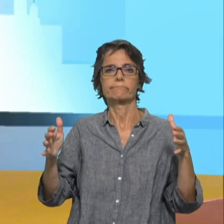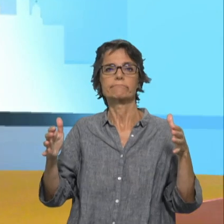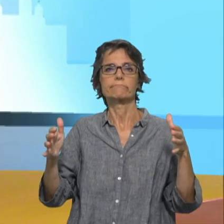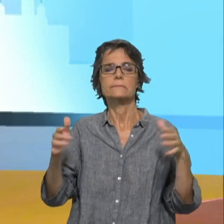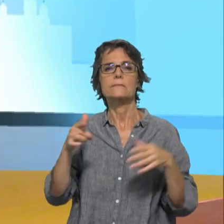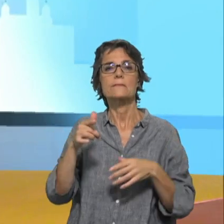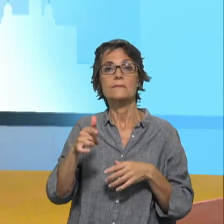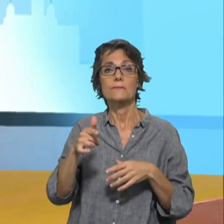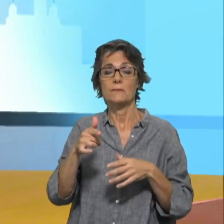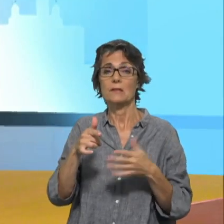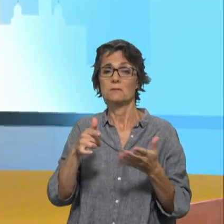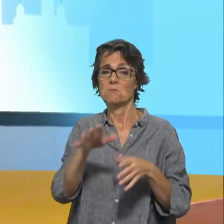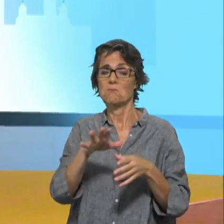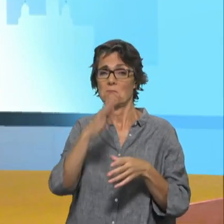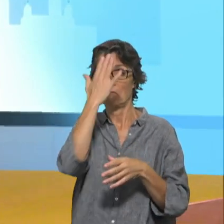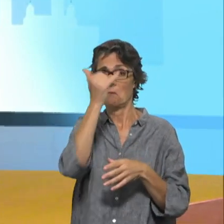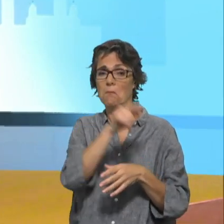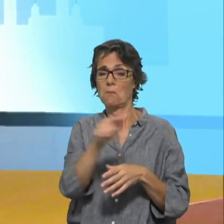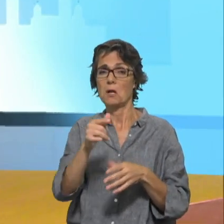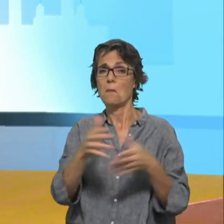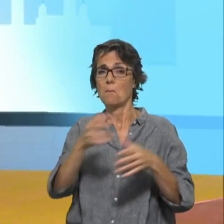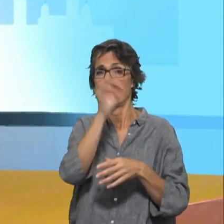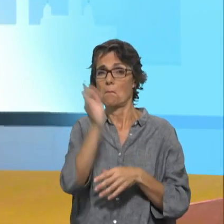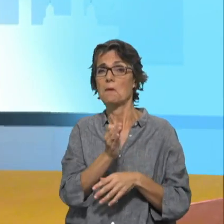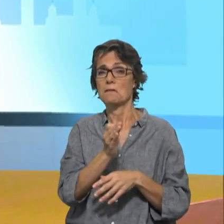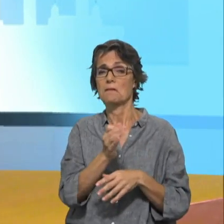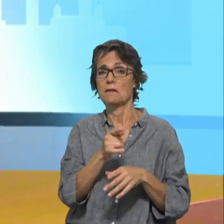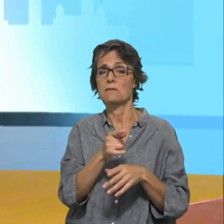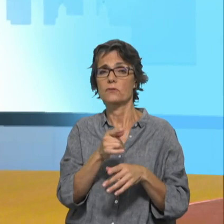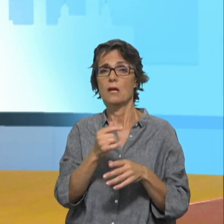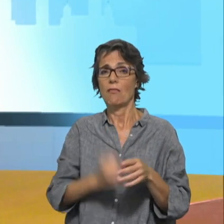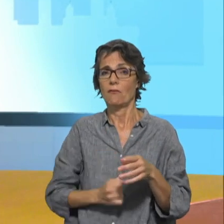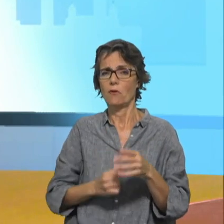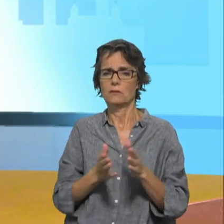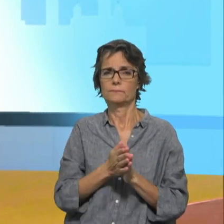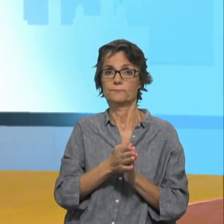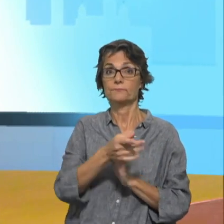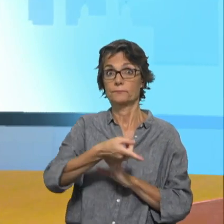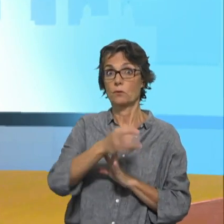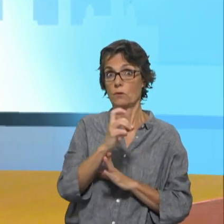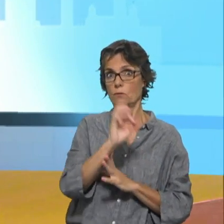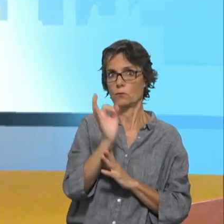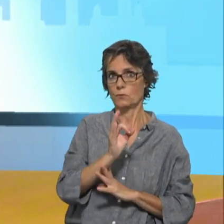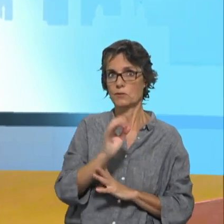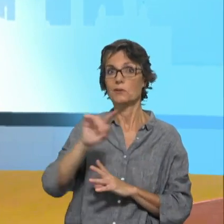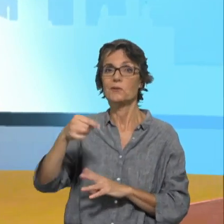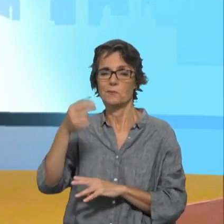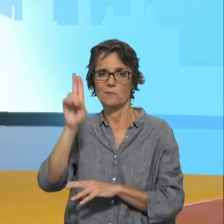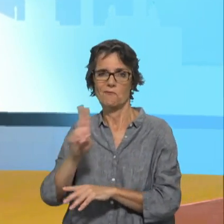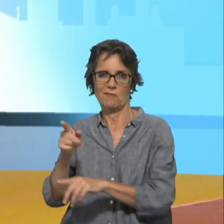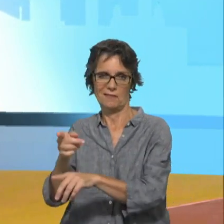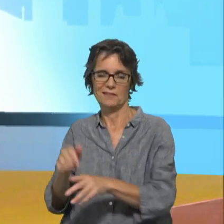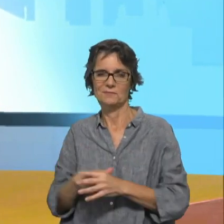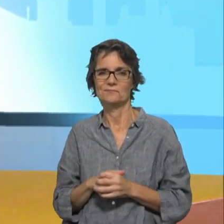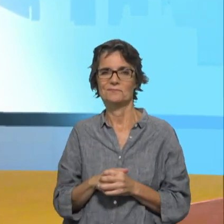o país com maior percentagem de católicos, a rondar os 98%, exato, depois do Vaticano, é verdade. E